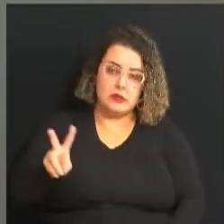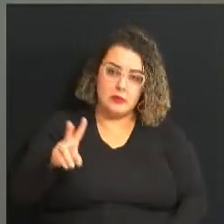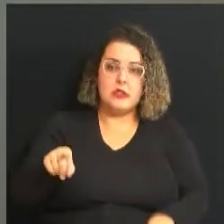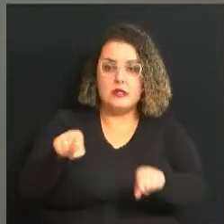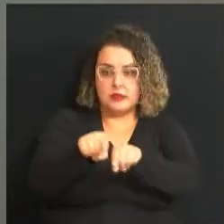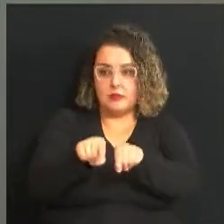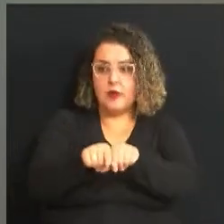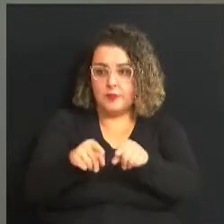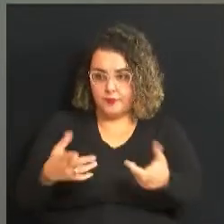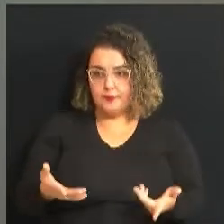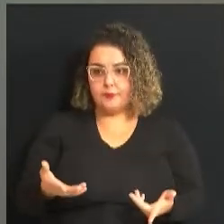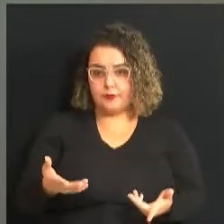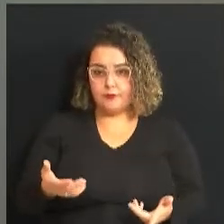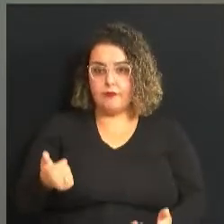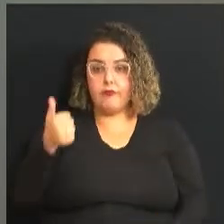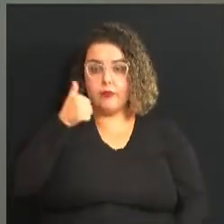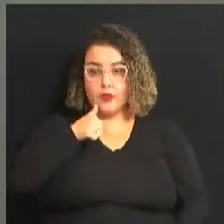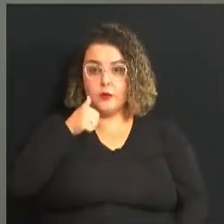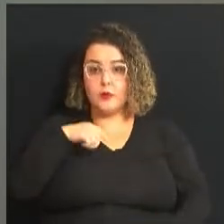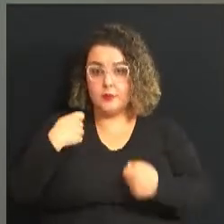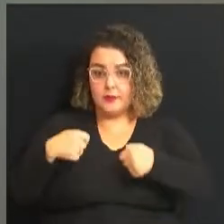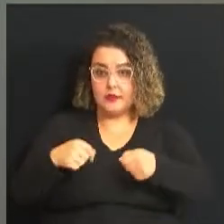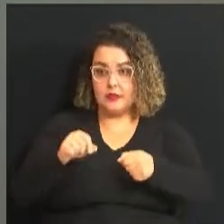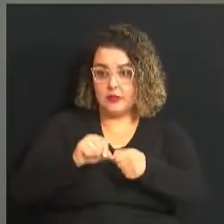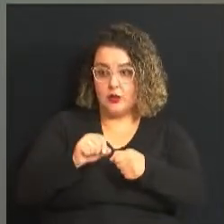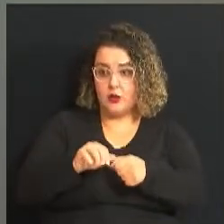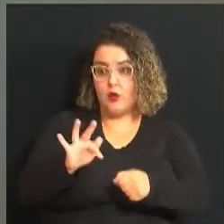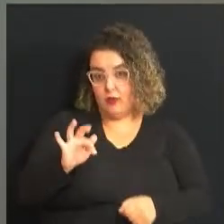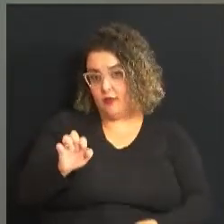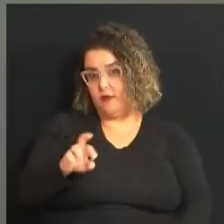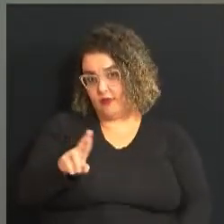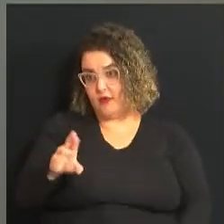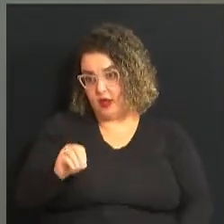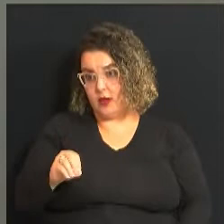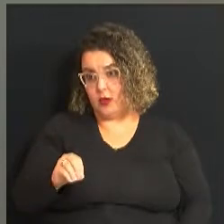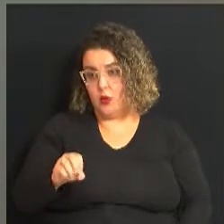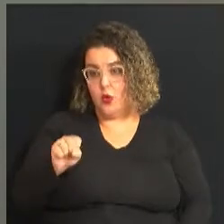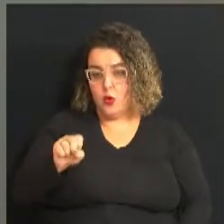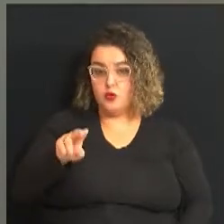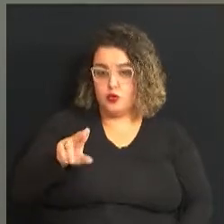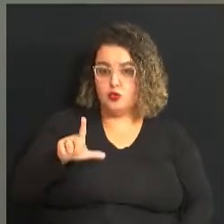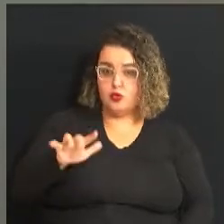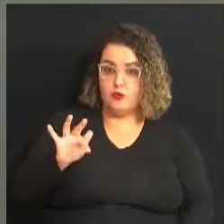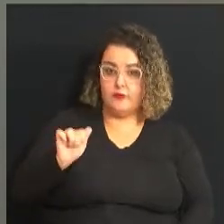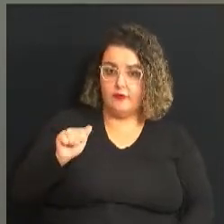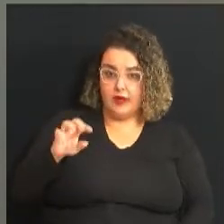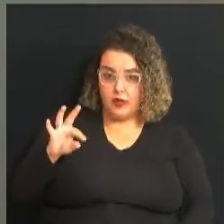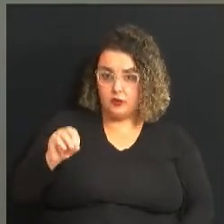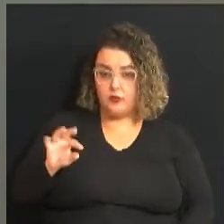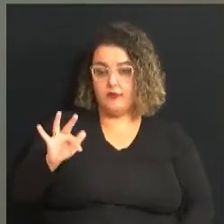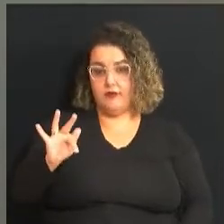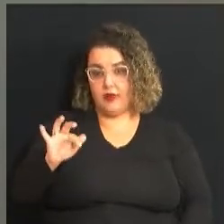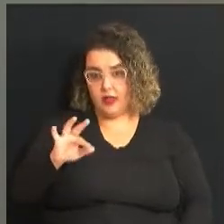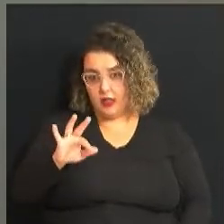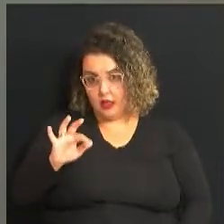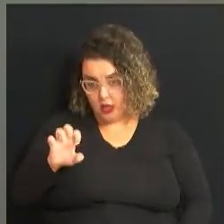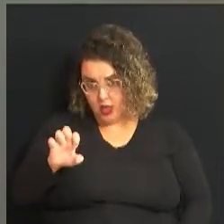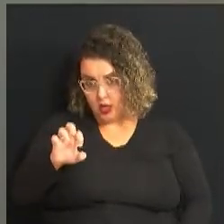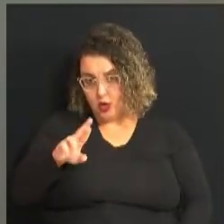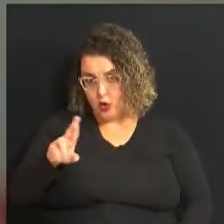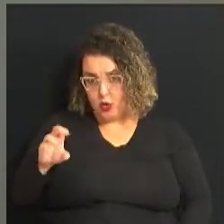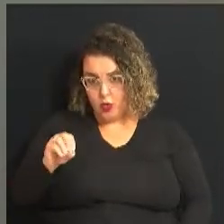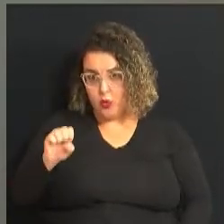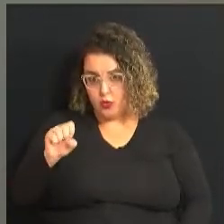que a mulher deve usar. O ferro mesmo, né? O sulfato ferroso é um exemplo delas. Além do sulfato ferroso, a mulher pode fazer uso